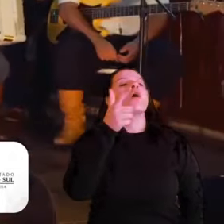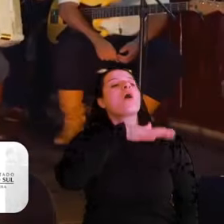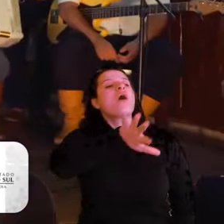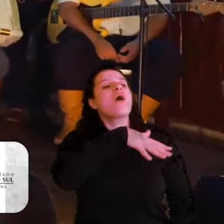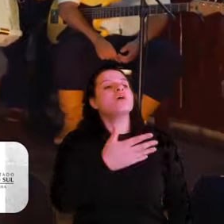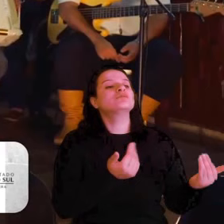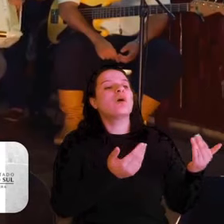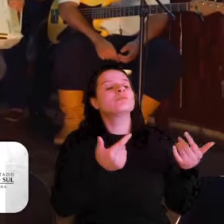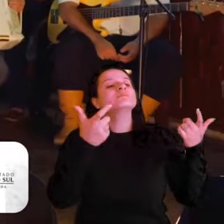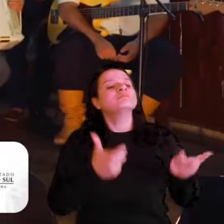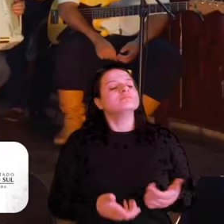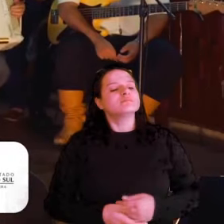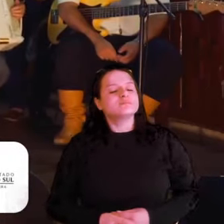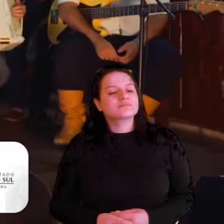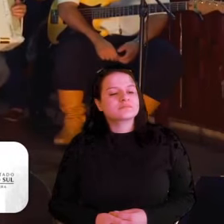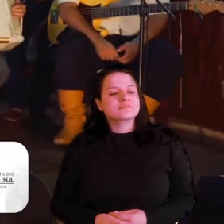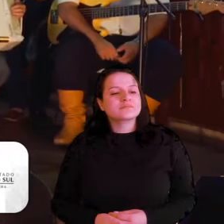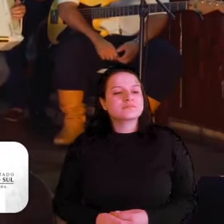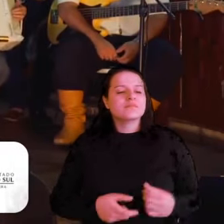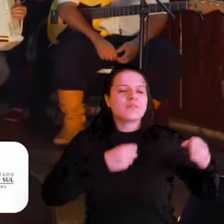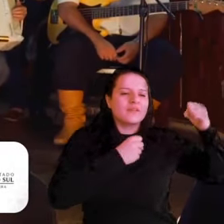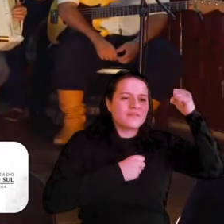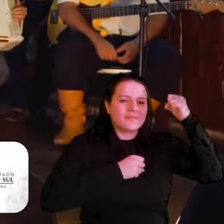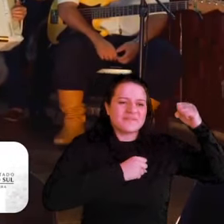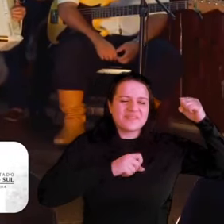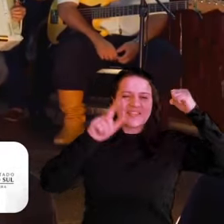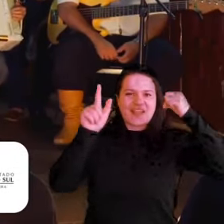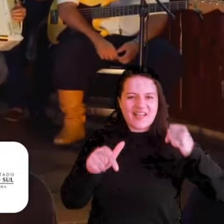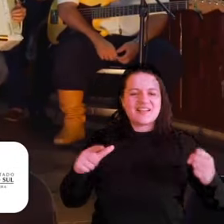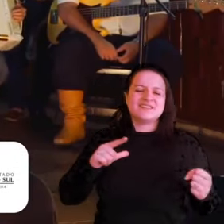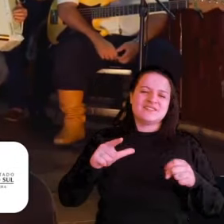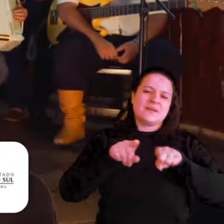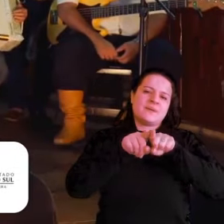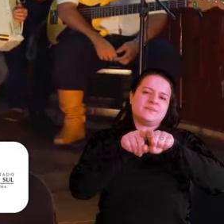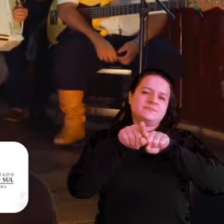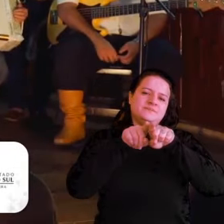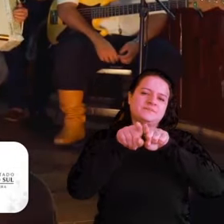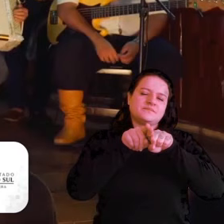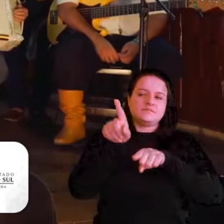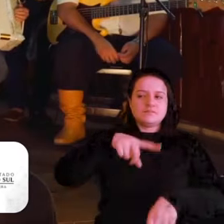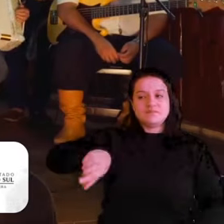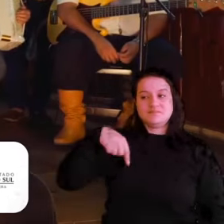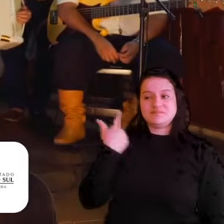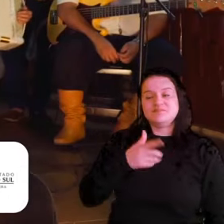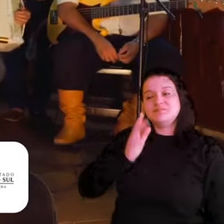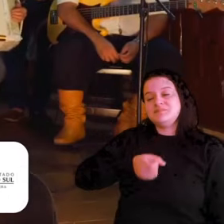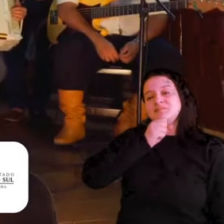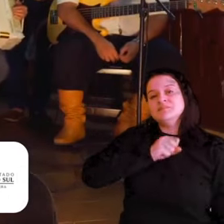98, onde é que estava essa gurizada aí? Onde é que vocês estavam em 98, gurizada? De vaneira pra vaneira é prima irmã da distância pra venda, viu, meu amigo? Viu quanto que nós somos velhos